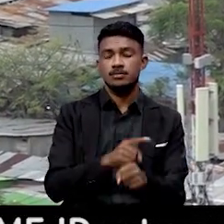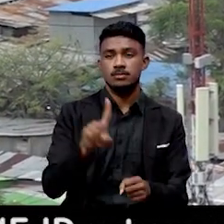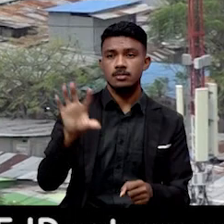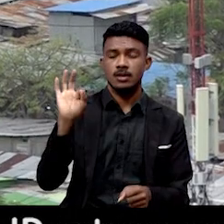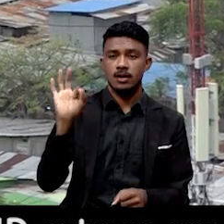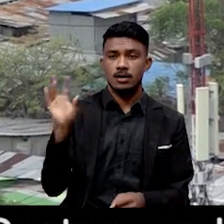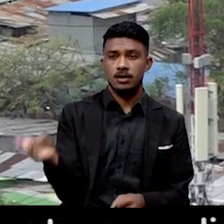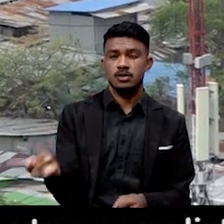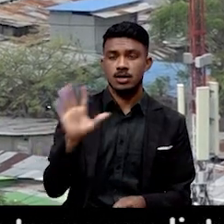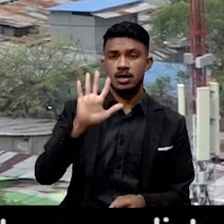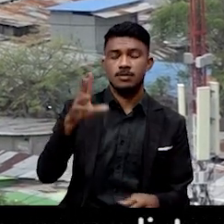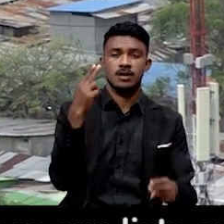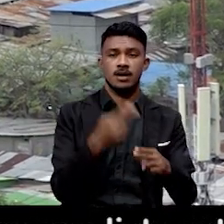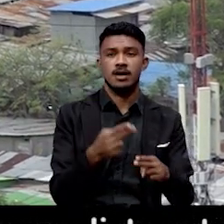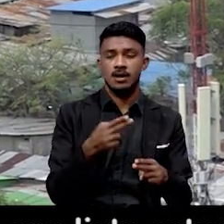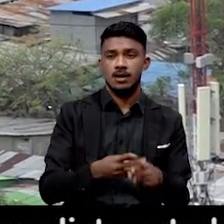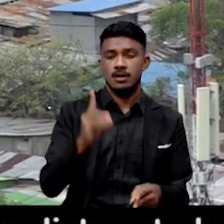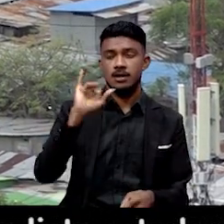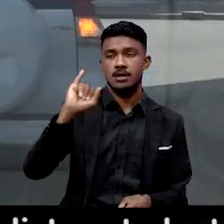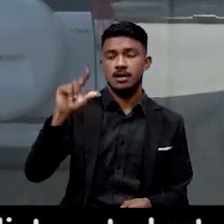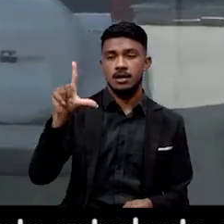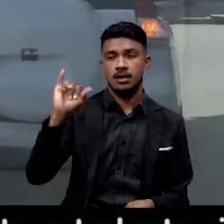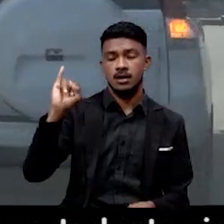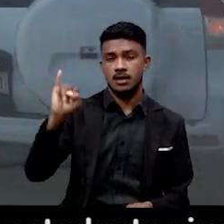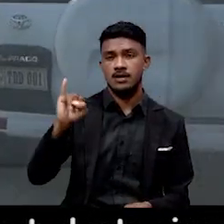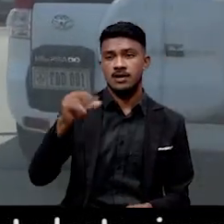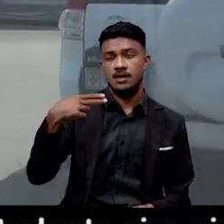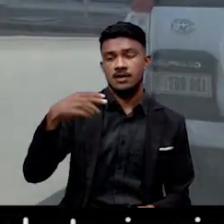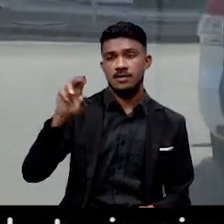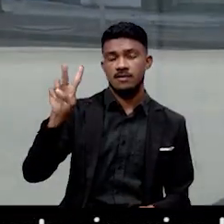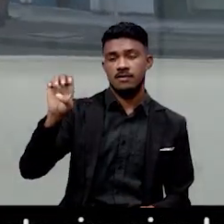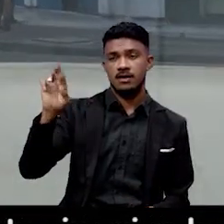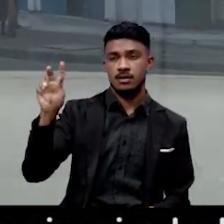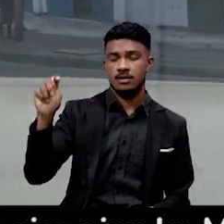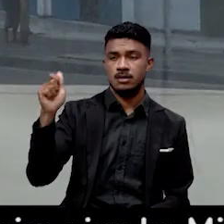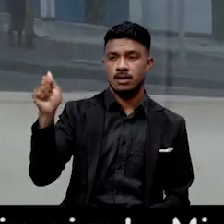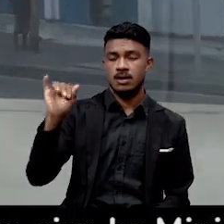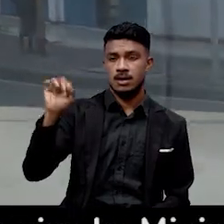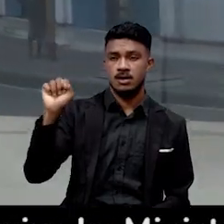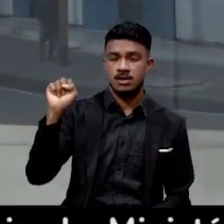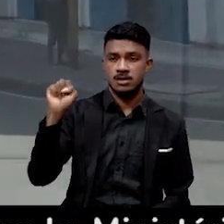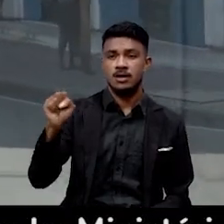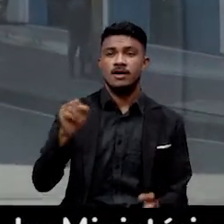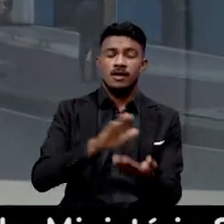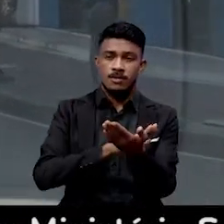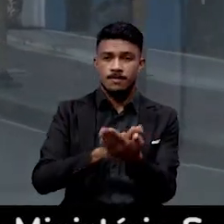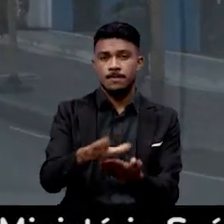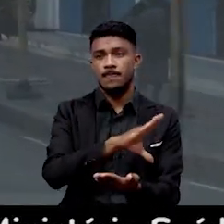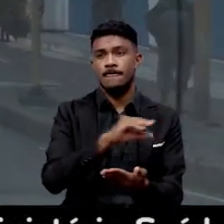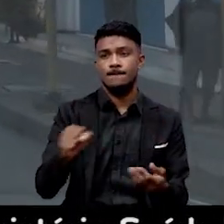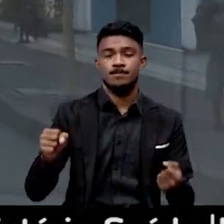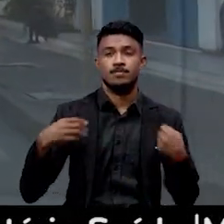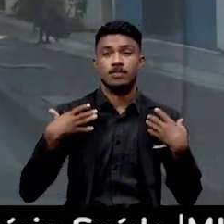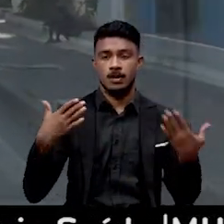lima, hanaran di libertais ho liang Indonesia katak bersih, tentram, aman,